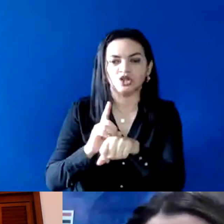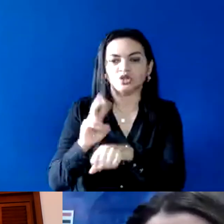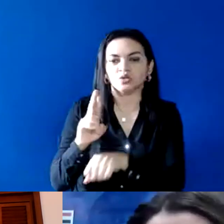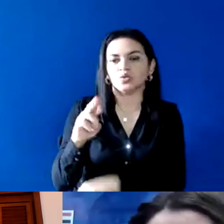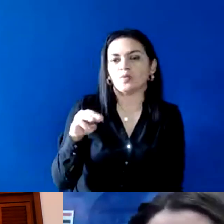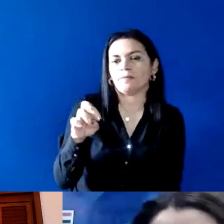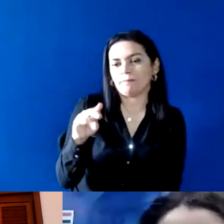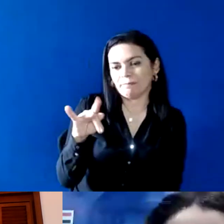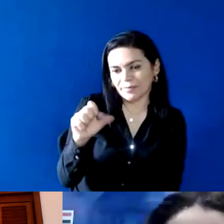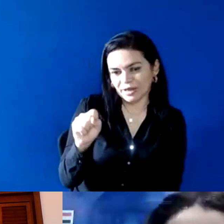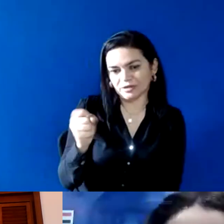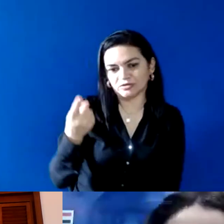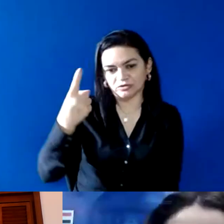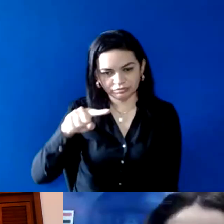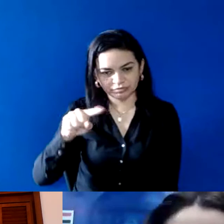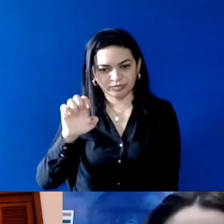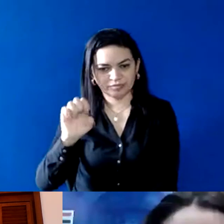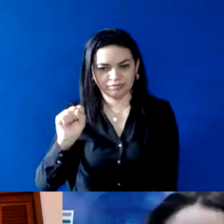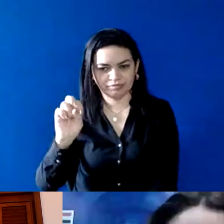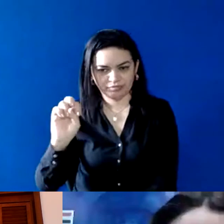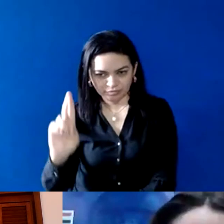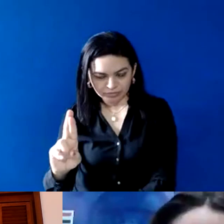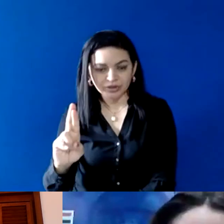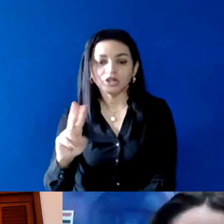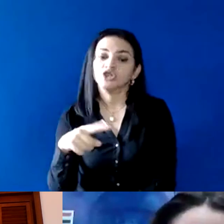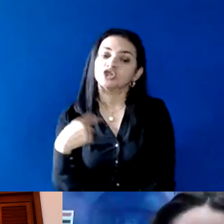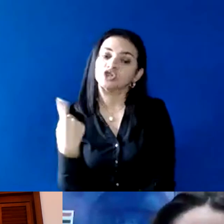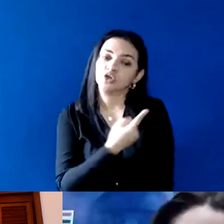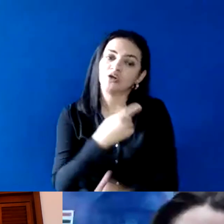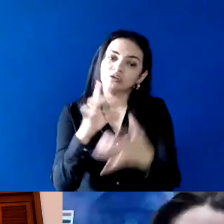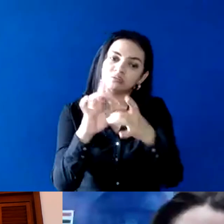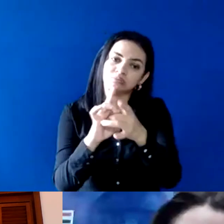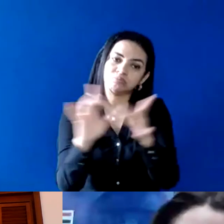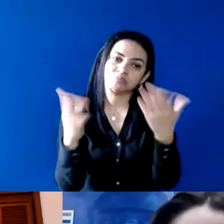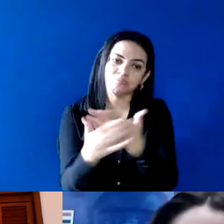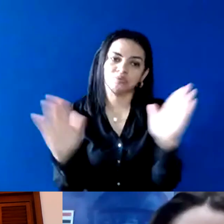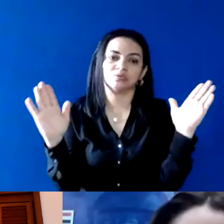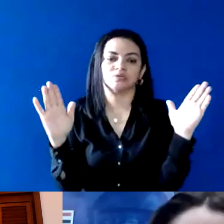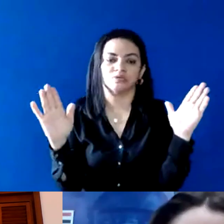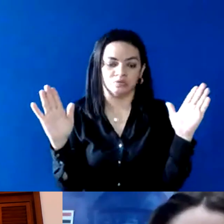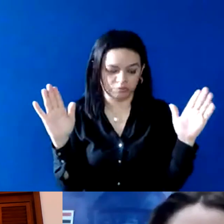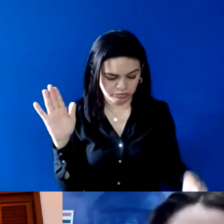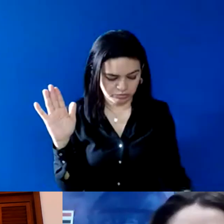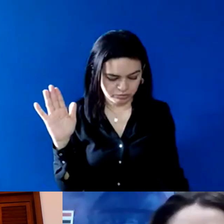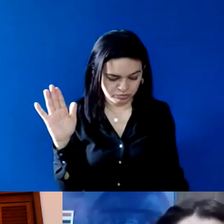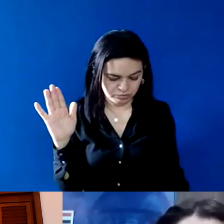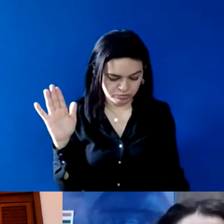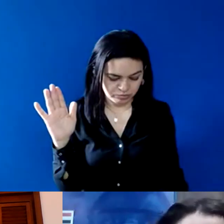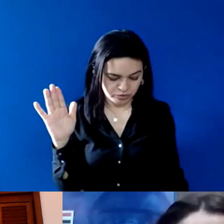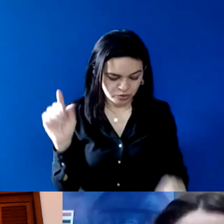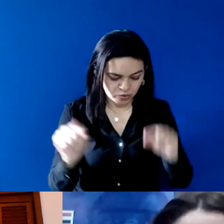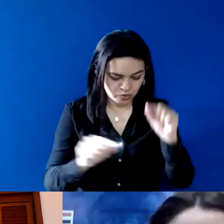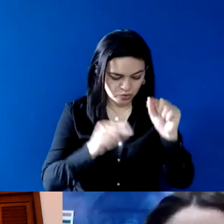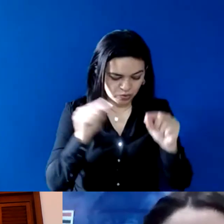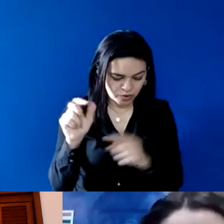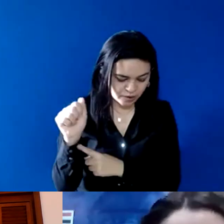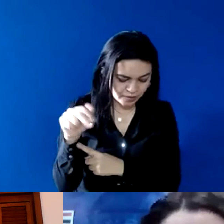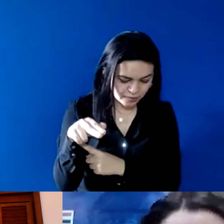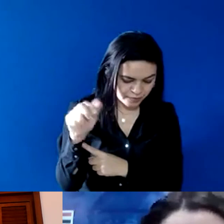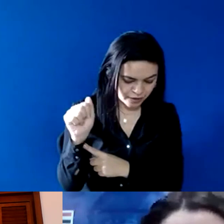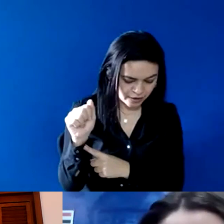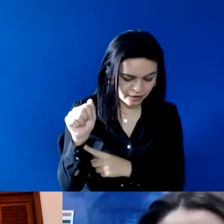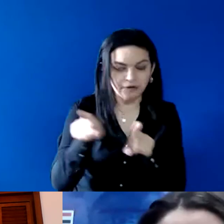Maria Esther, e a gente pode abrir para as pessoas, para a Ana, que ainda